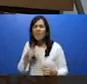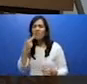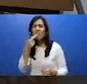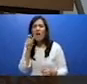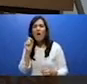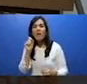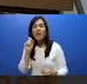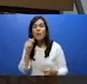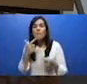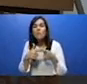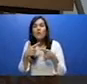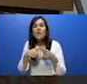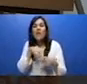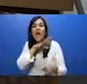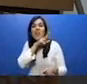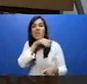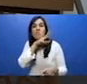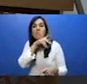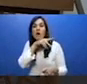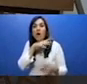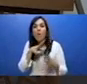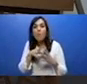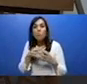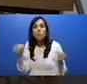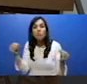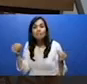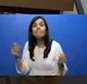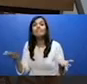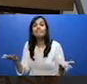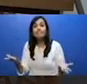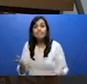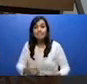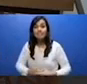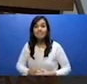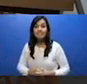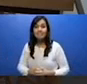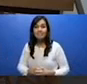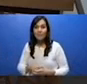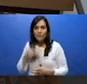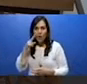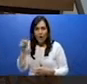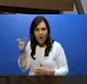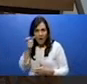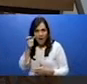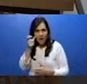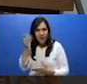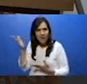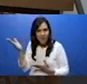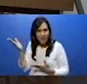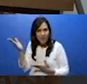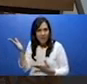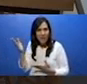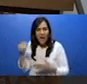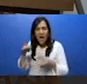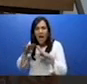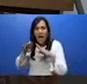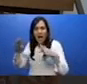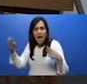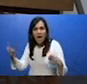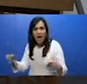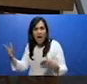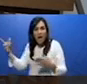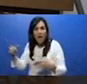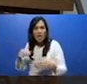que muitos animais não existem mais, né? Vocês devem estar observando aqui na nossa bancada, que